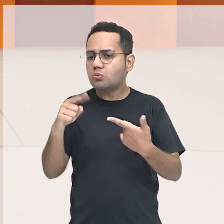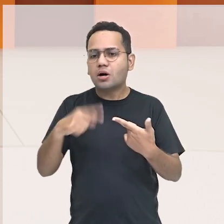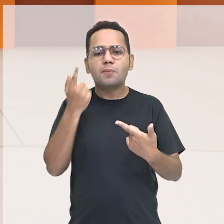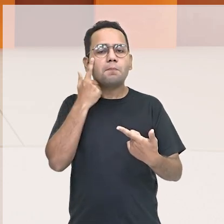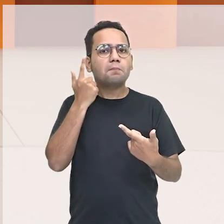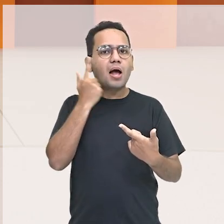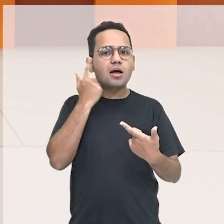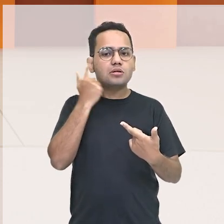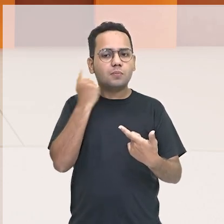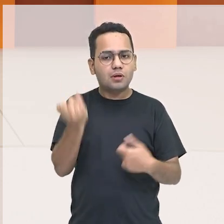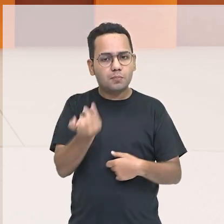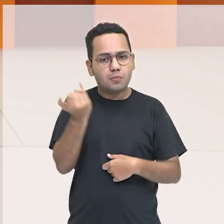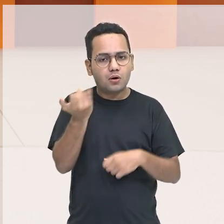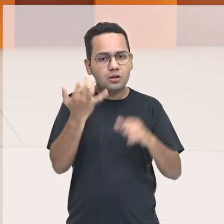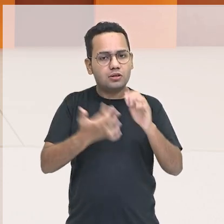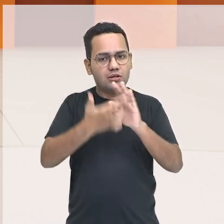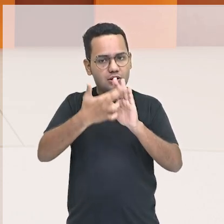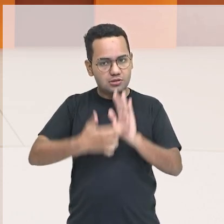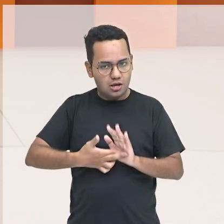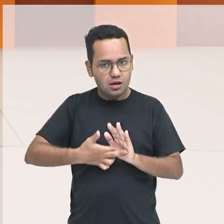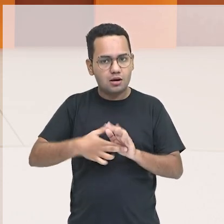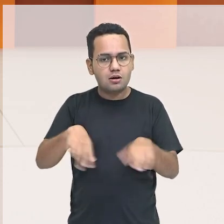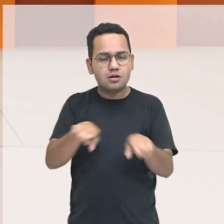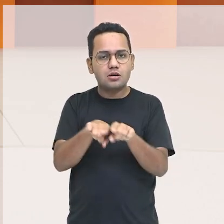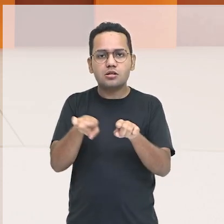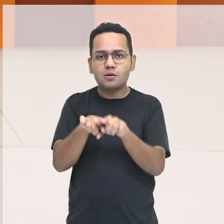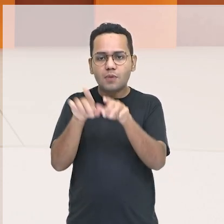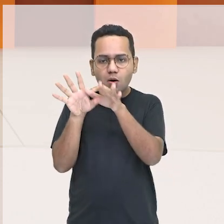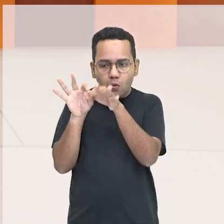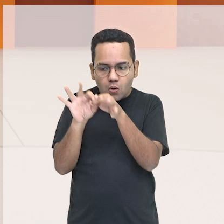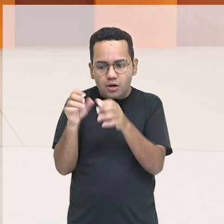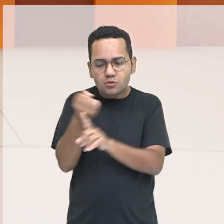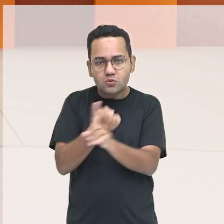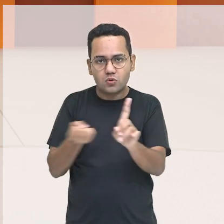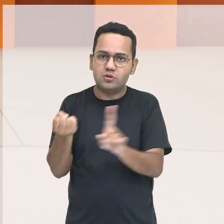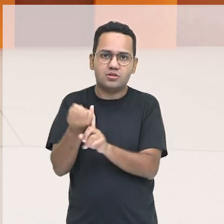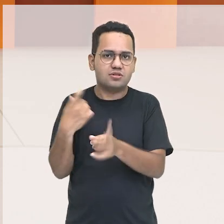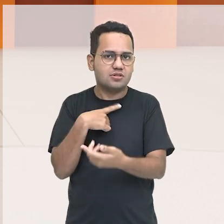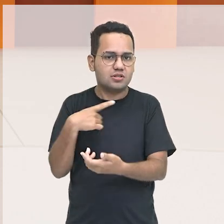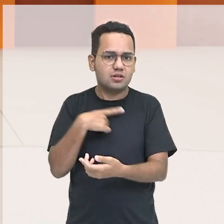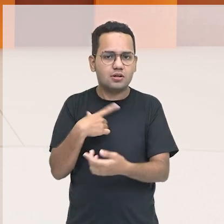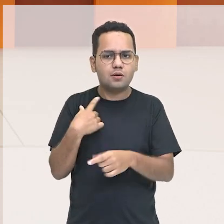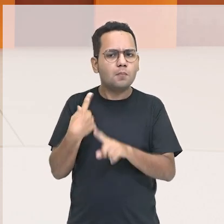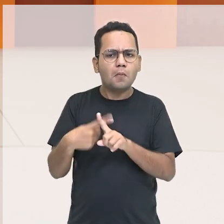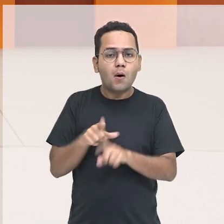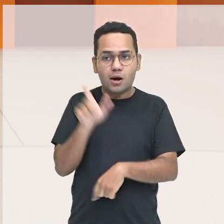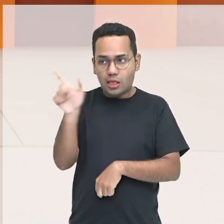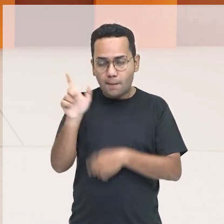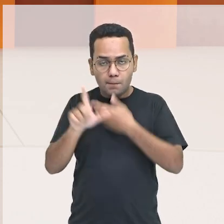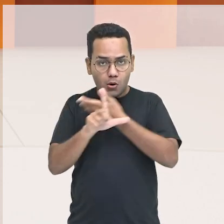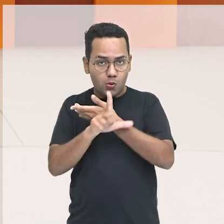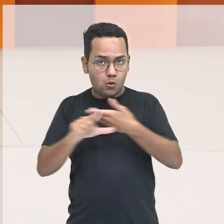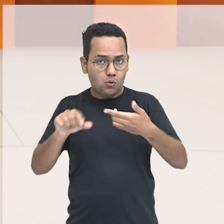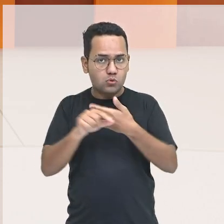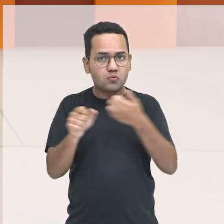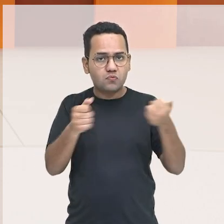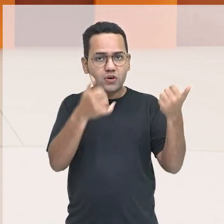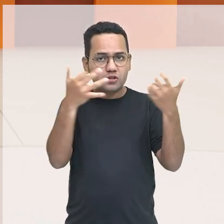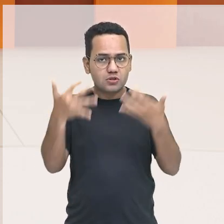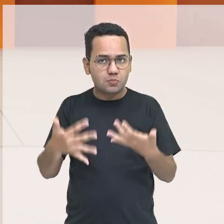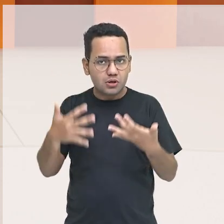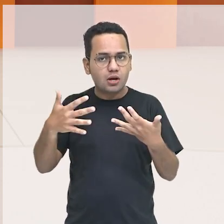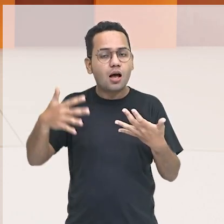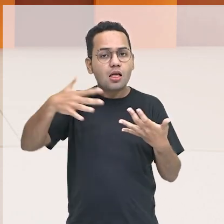a coesão social. O Durkheim fala aí dos chamados fatos sociais, né, que é importante que a